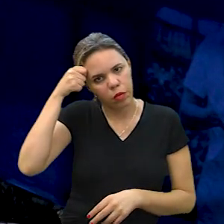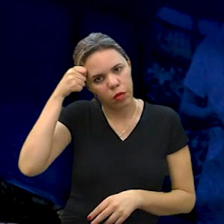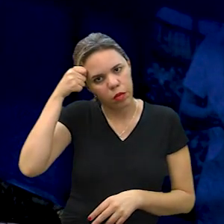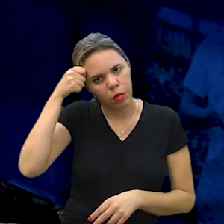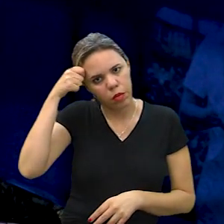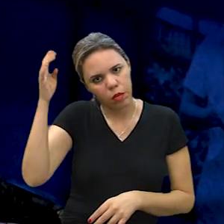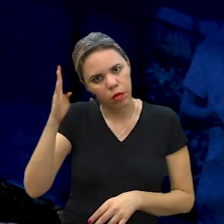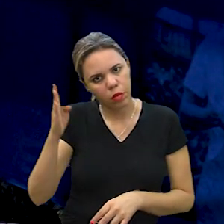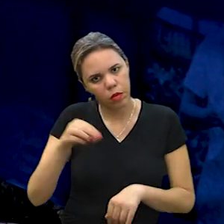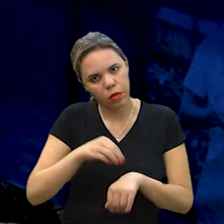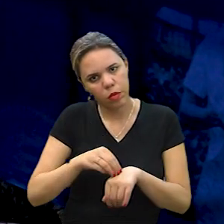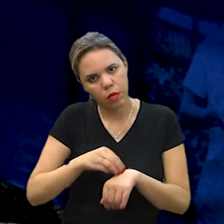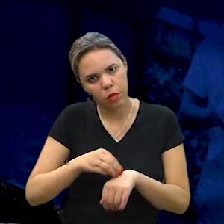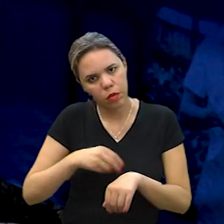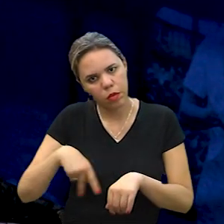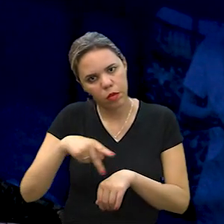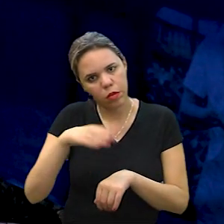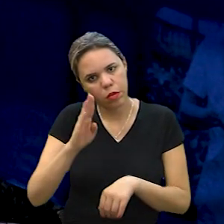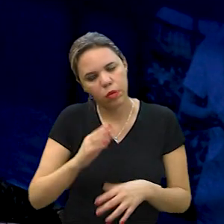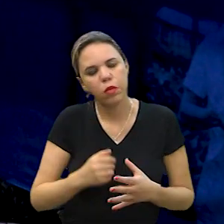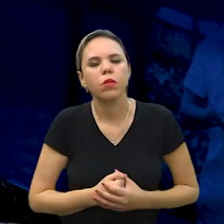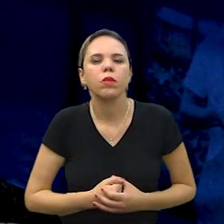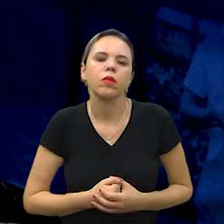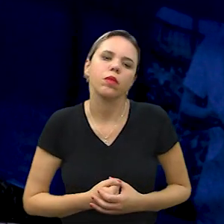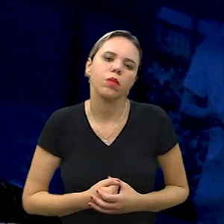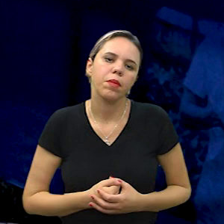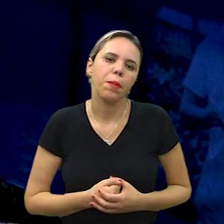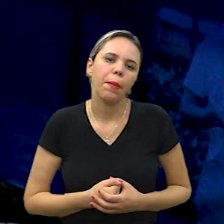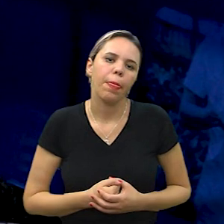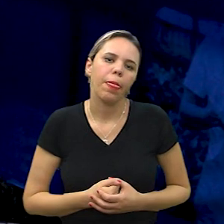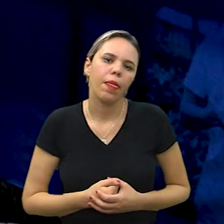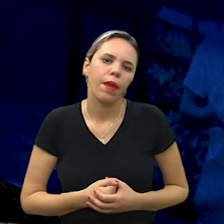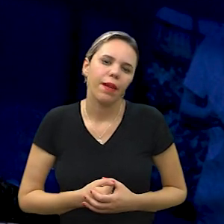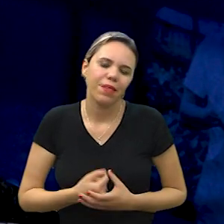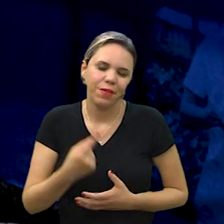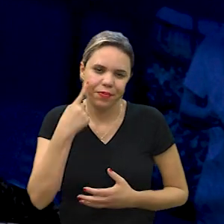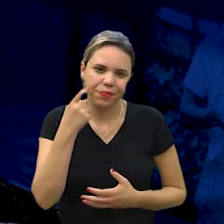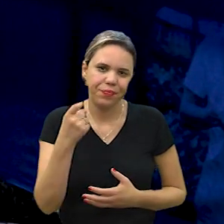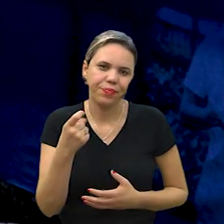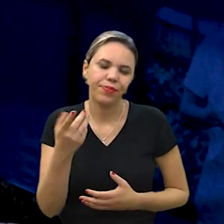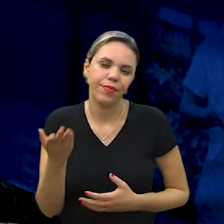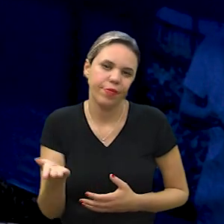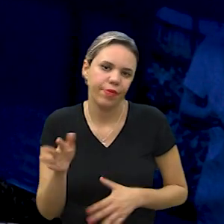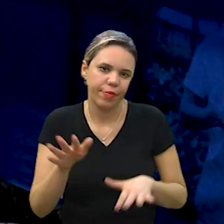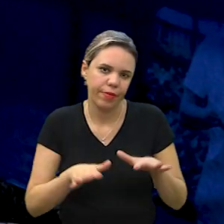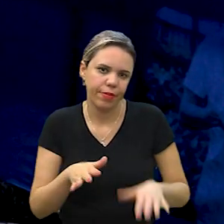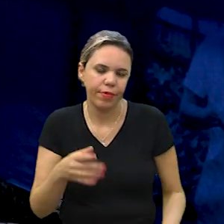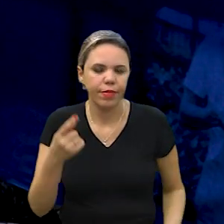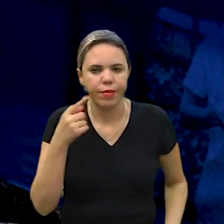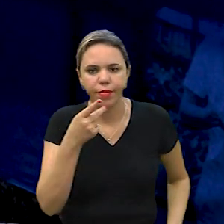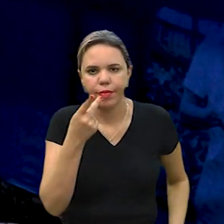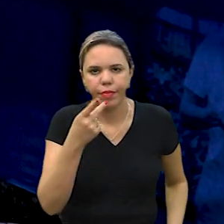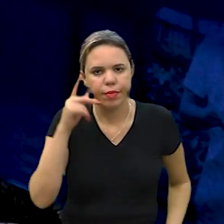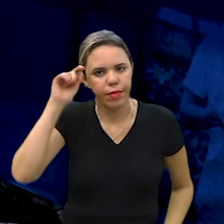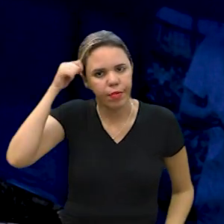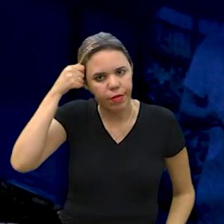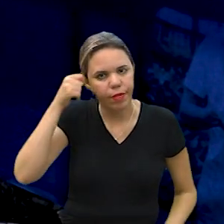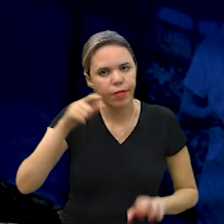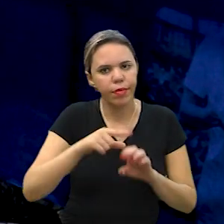a população preta e parda no nosso país? É interessante, não é? Às vezes a gente fala